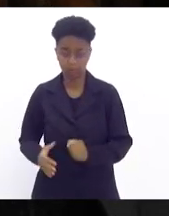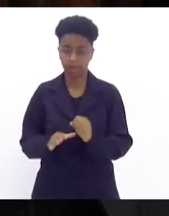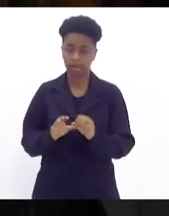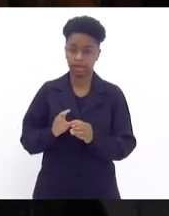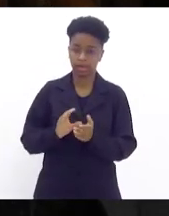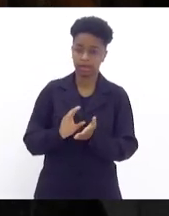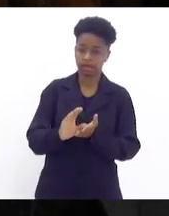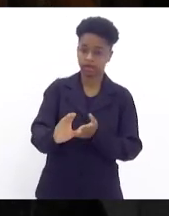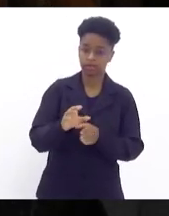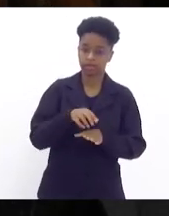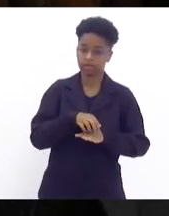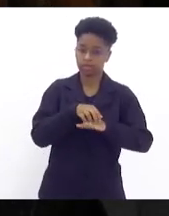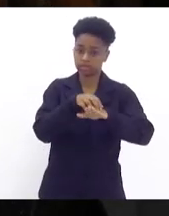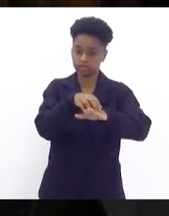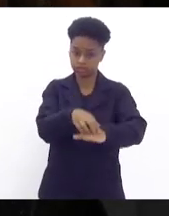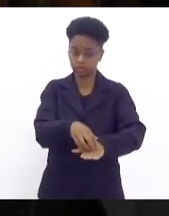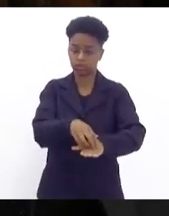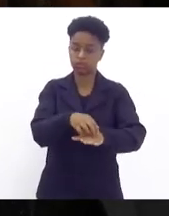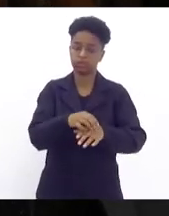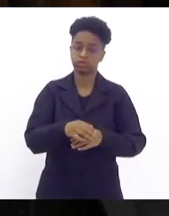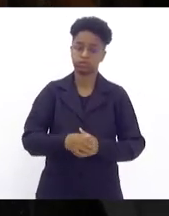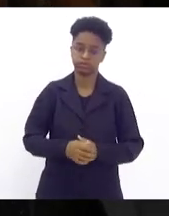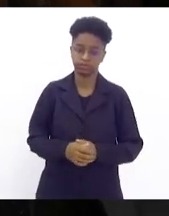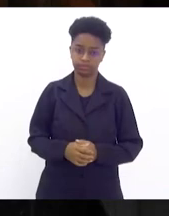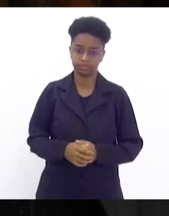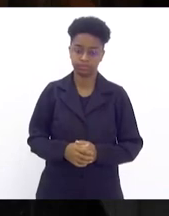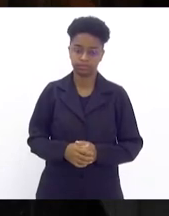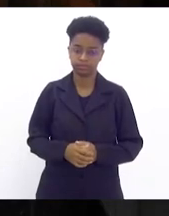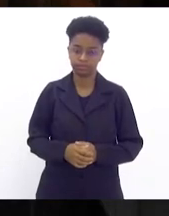Transportes com subsídios e